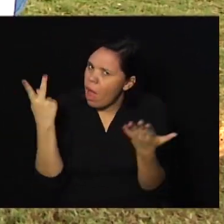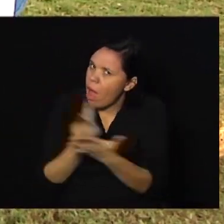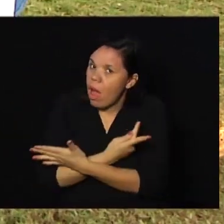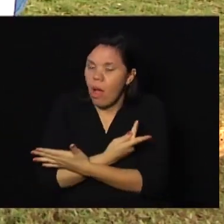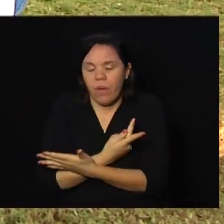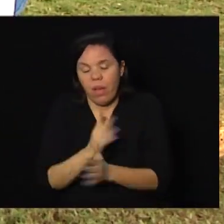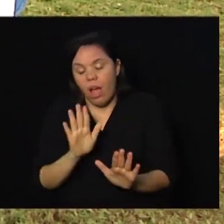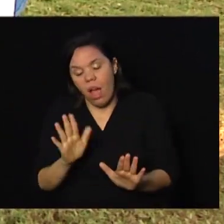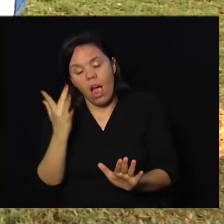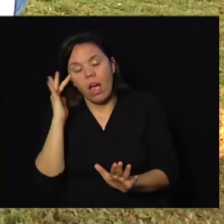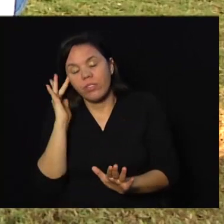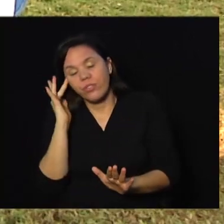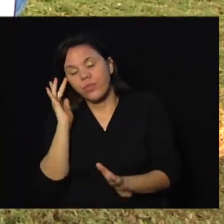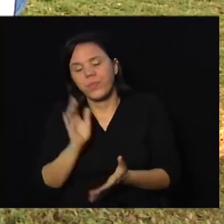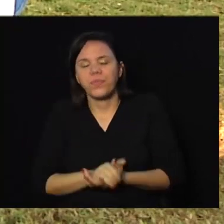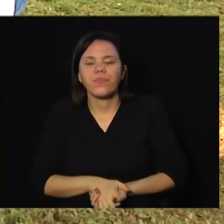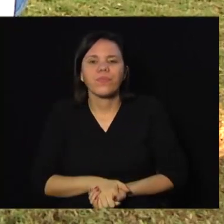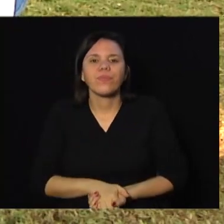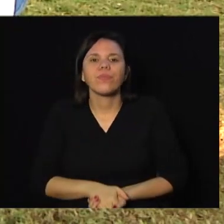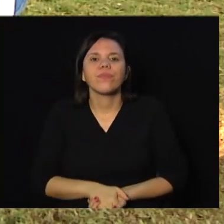que às vezes